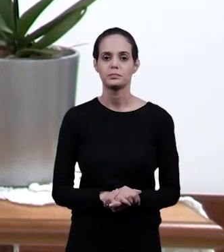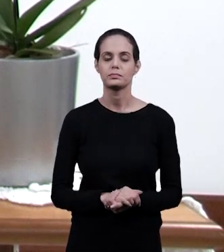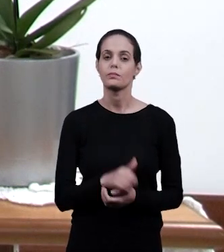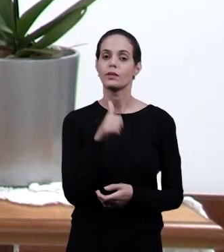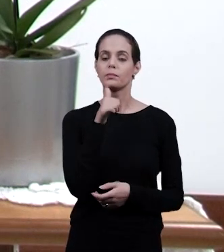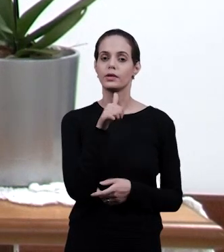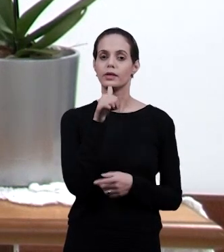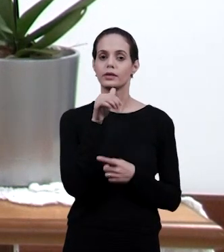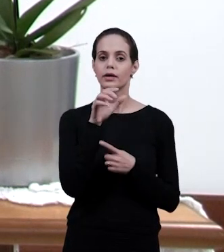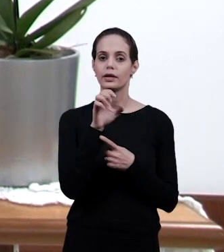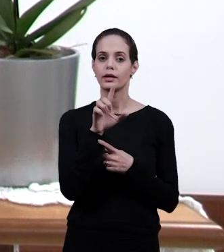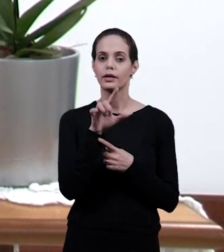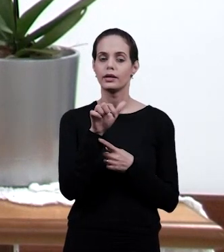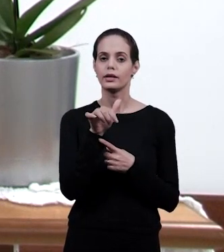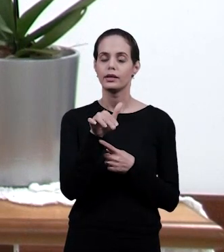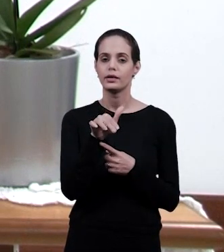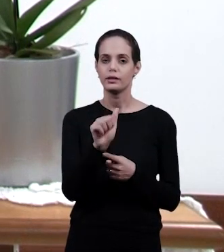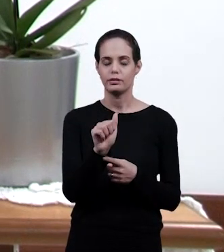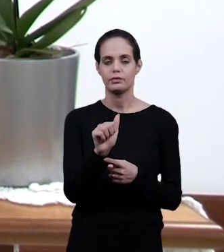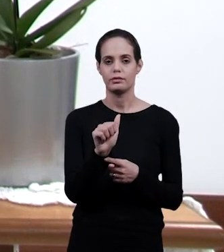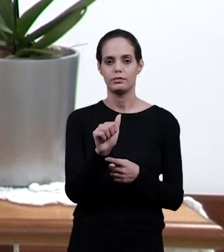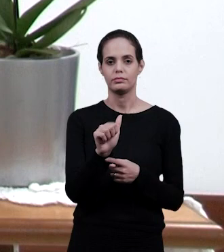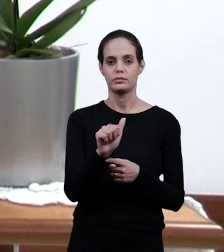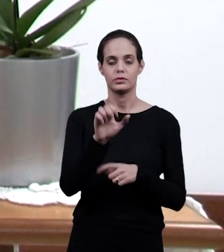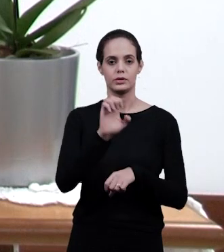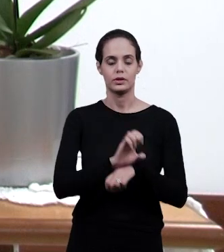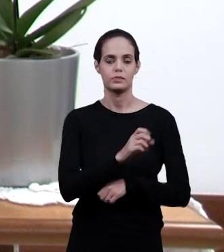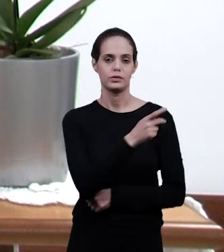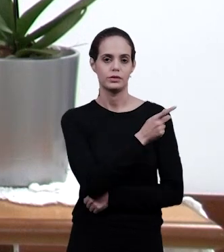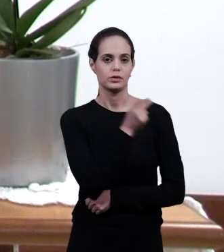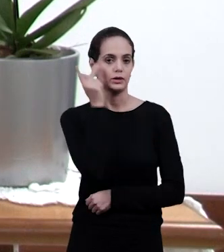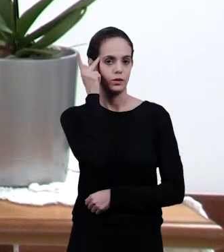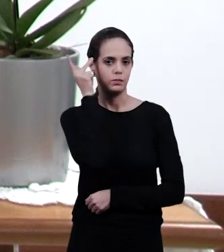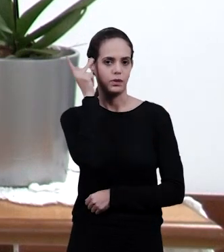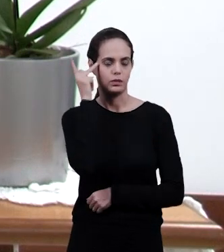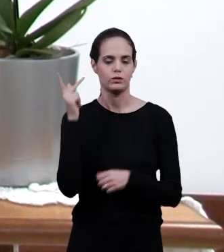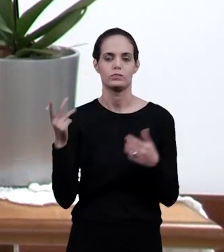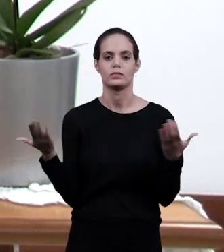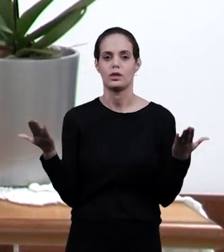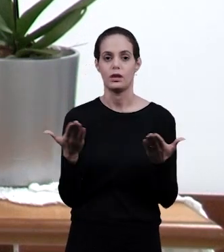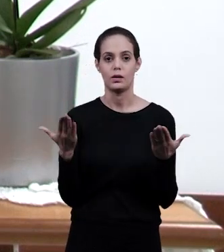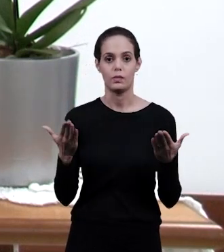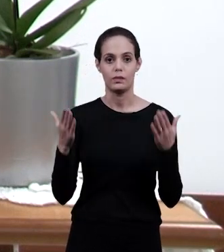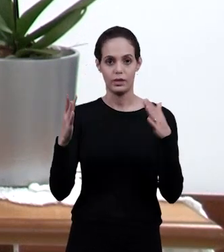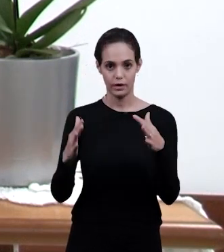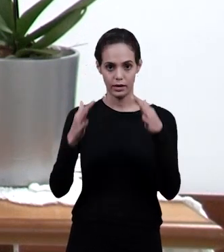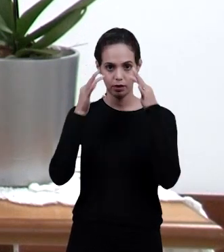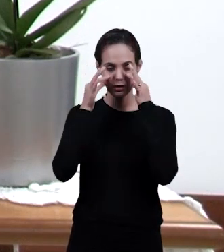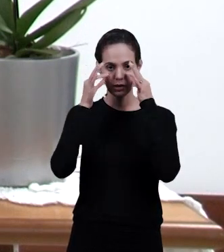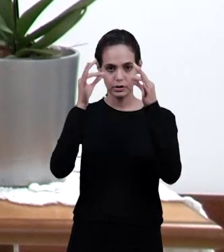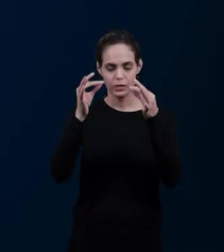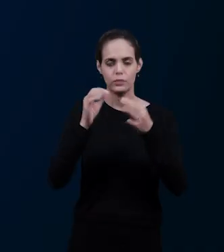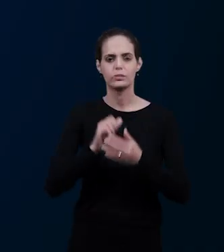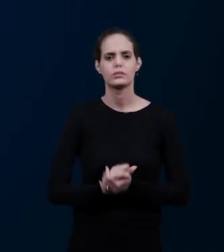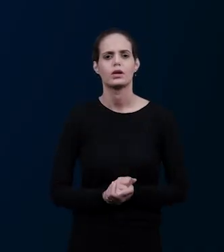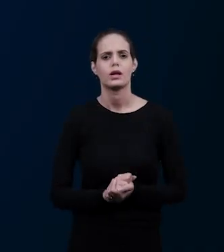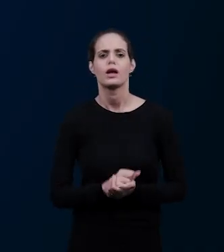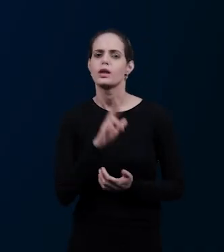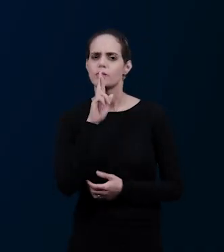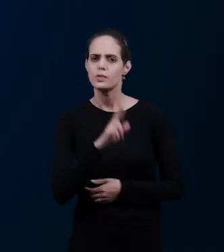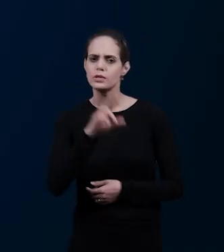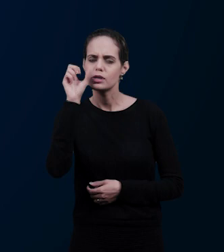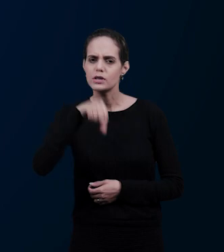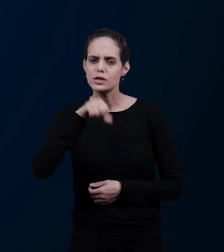nossa irmã Eliana Silva, de São Vicente, São Paulo. Vamos ouvi-la então com toda atenção.